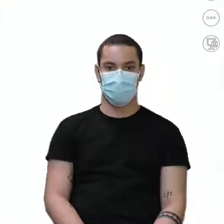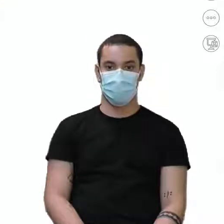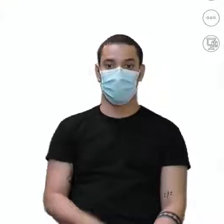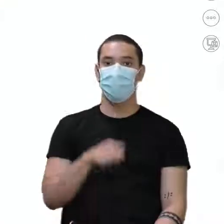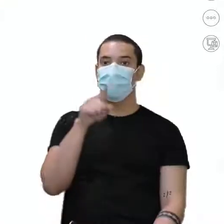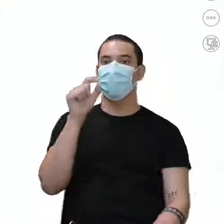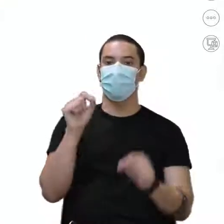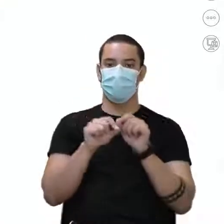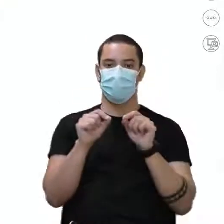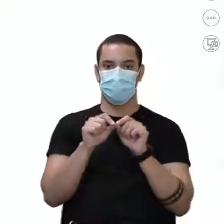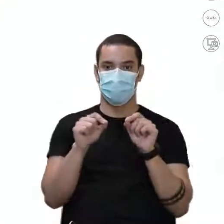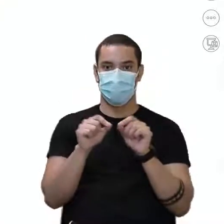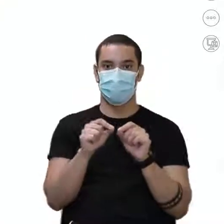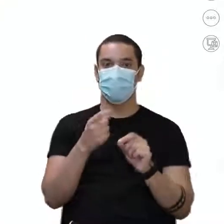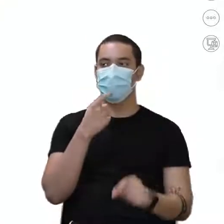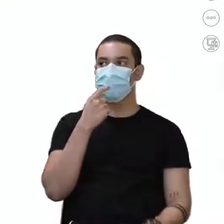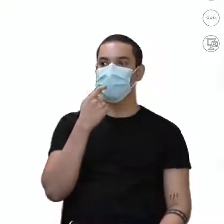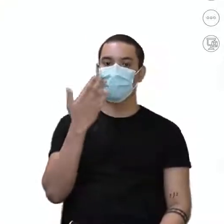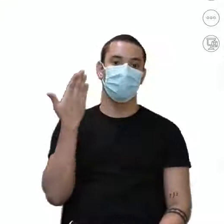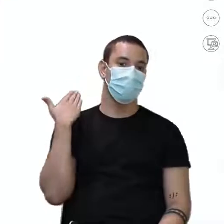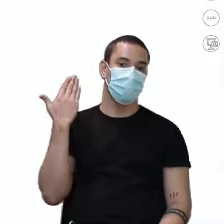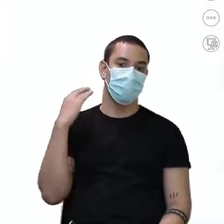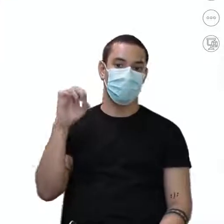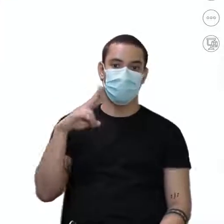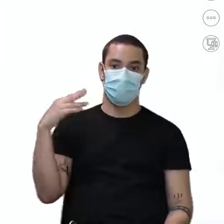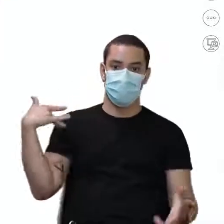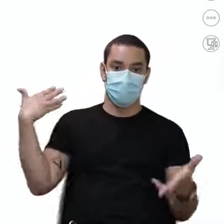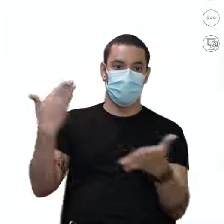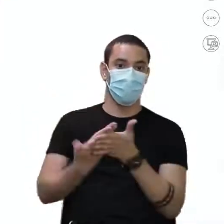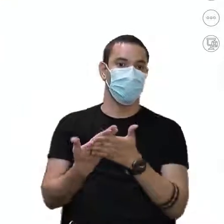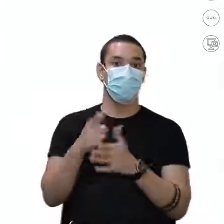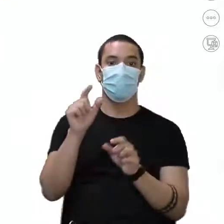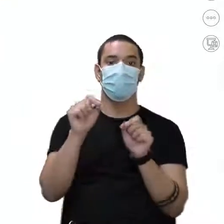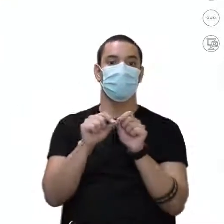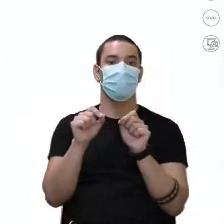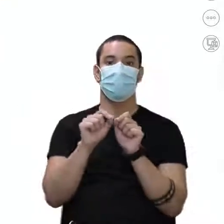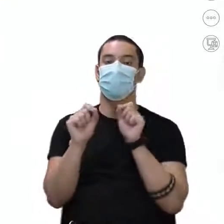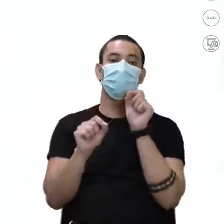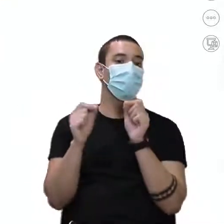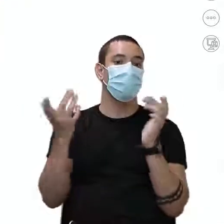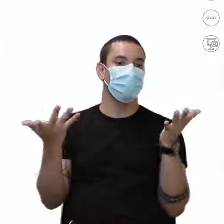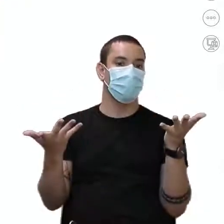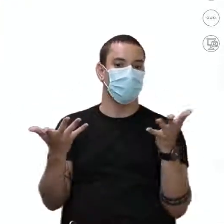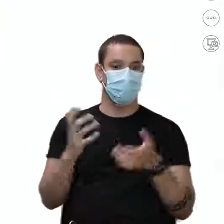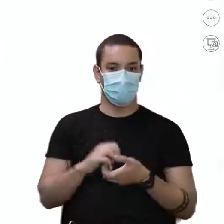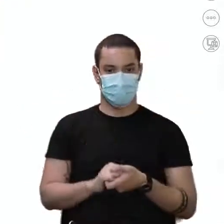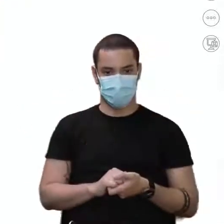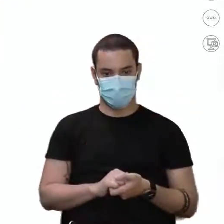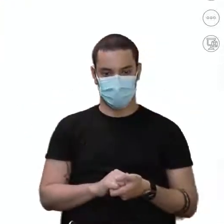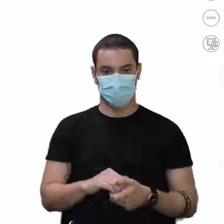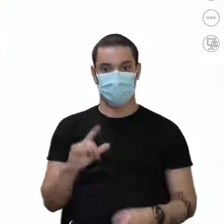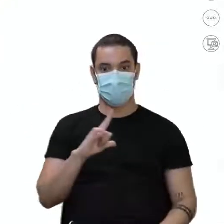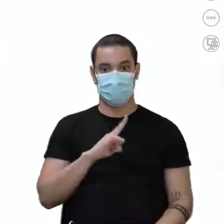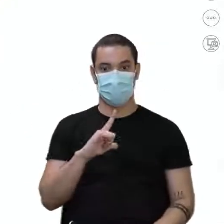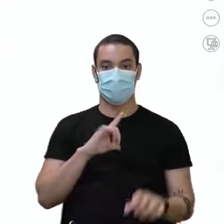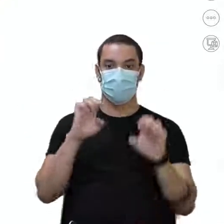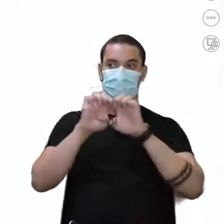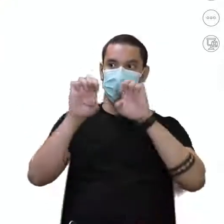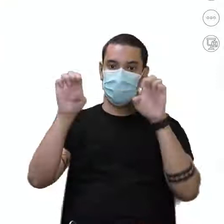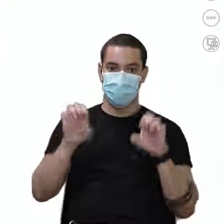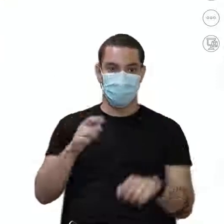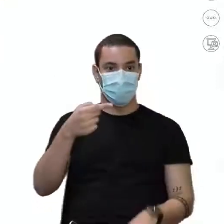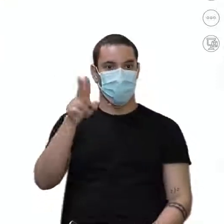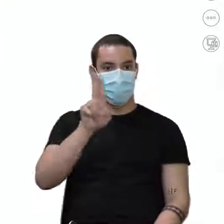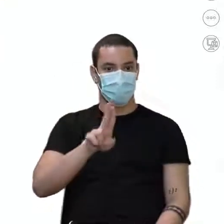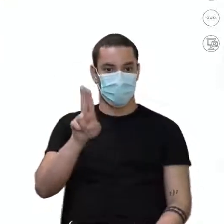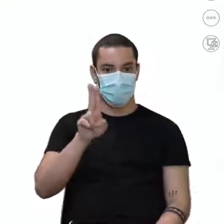você tem feito ultimamente, ou recently, recentemente, como estava lá no outro slide. E aí você tem essa estrutura onde você vai usar